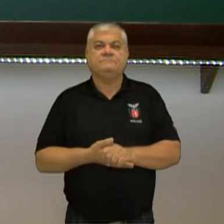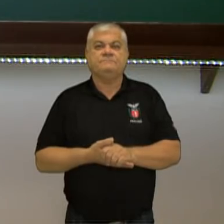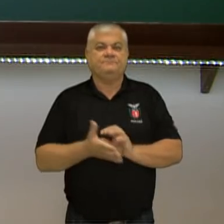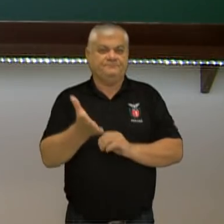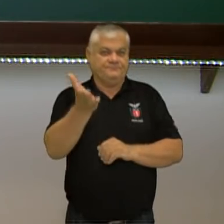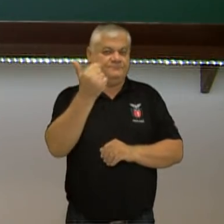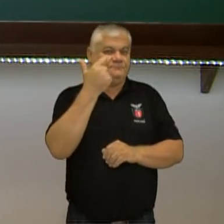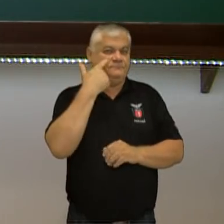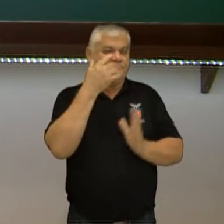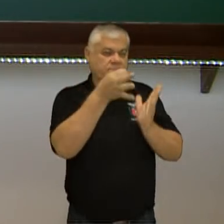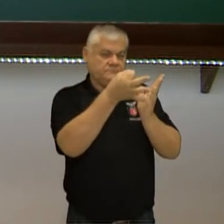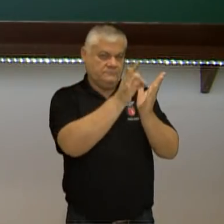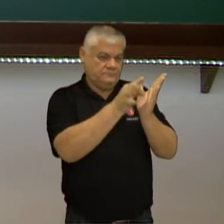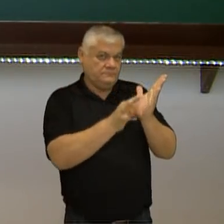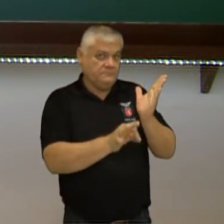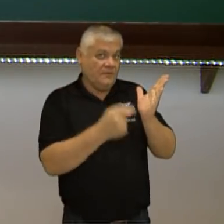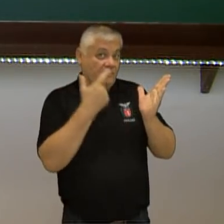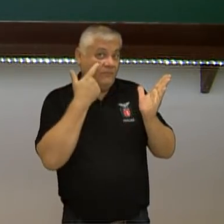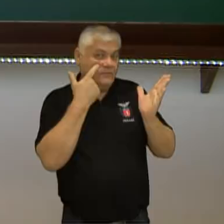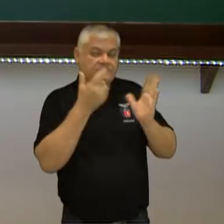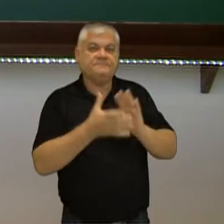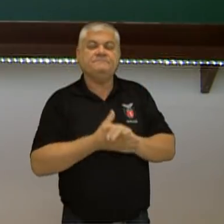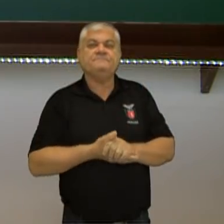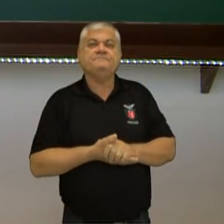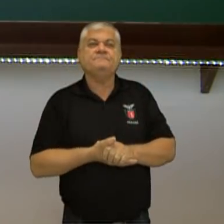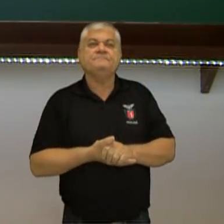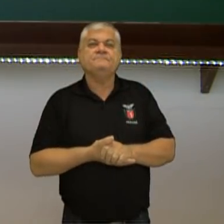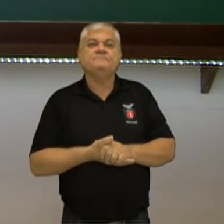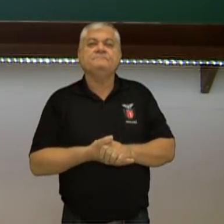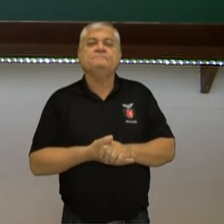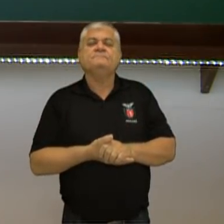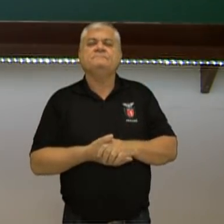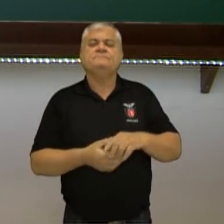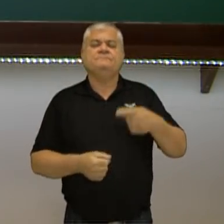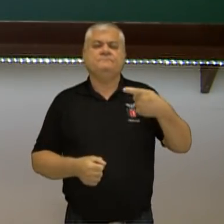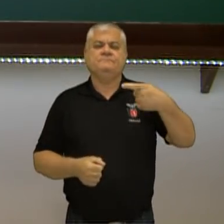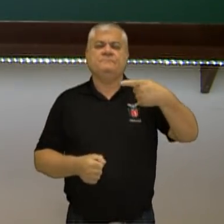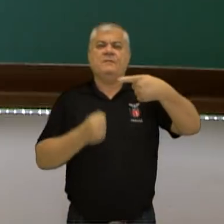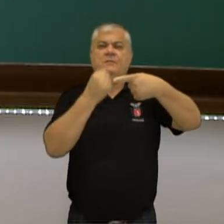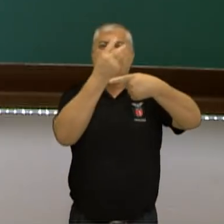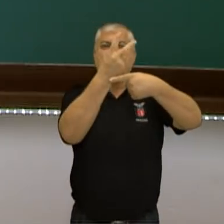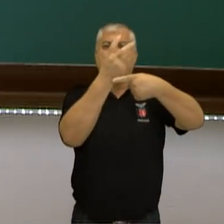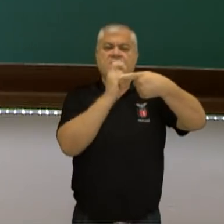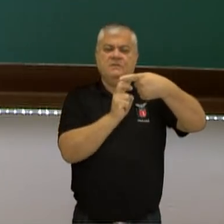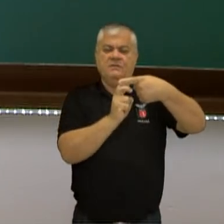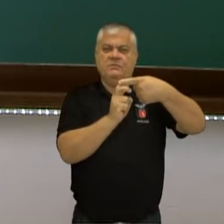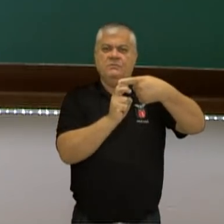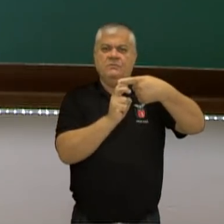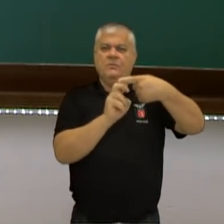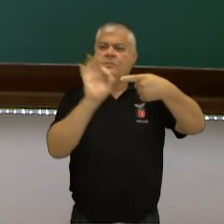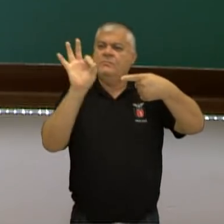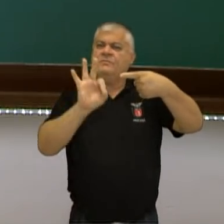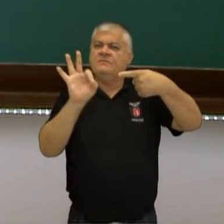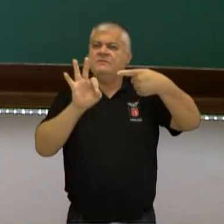Vamos fazer a correção do exercício então. Eu quero transformar 2/5 em porcentagem. O que eu preciso fazer?